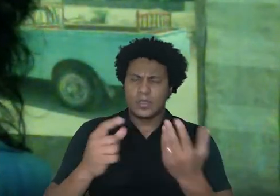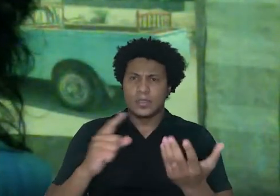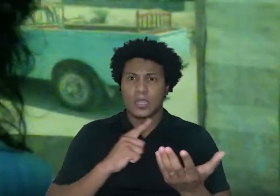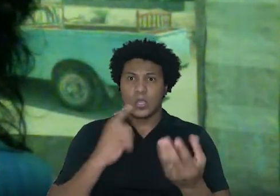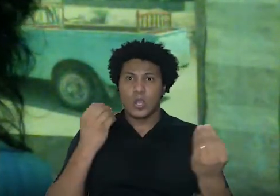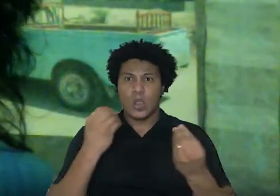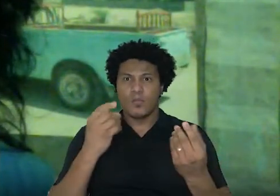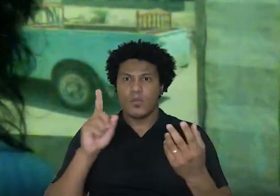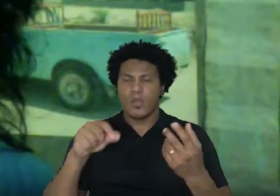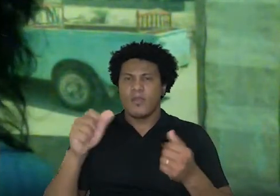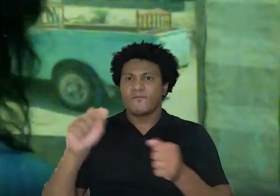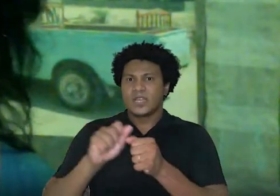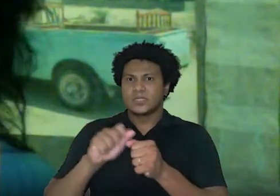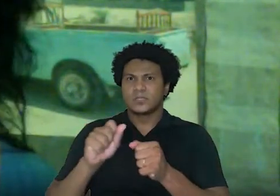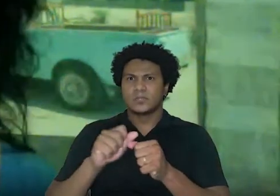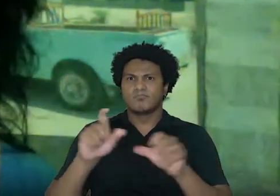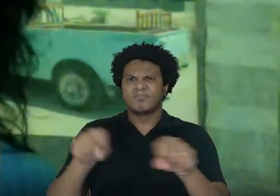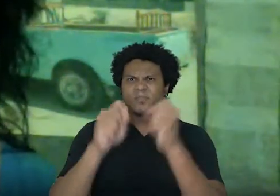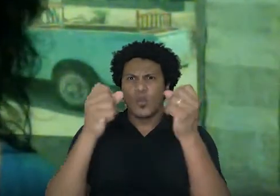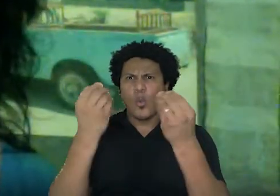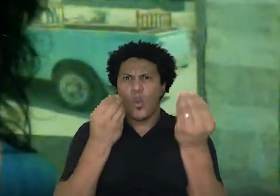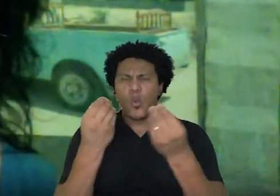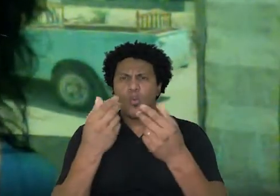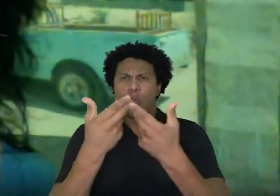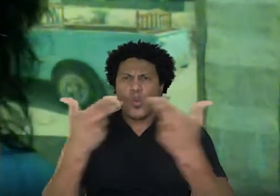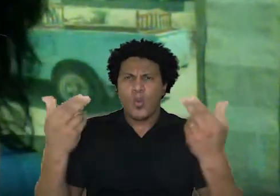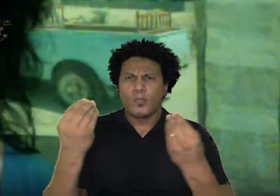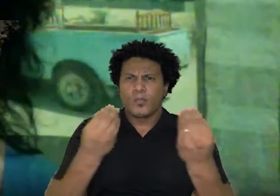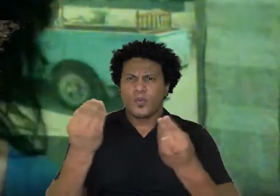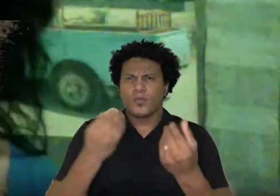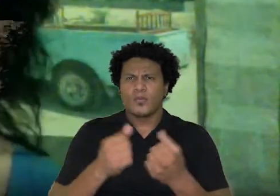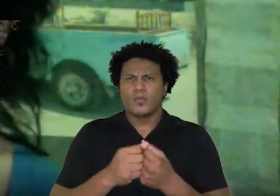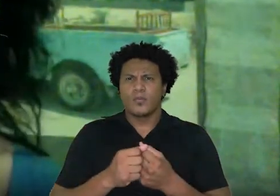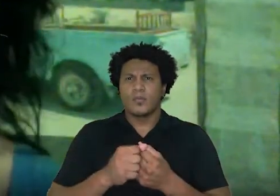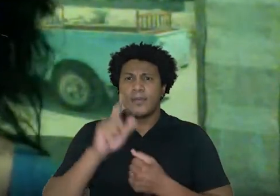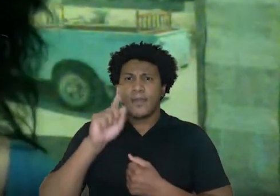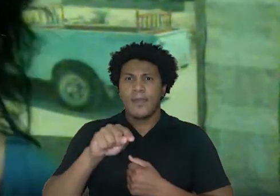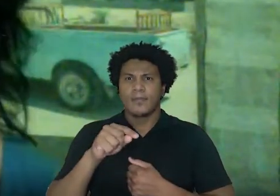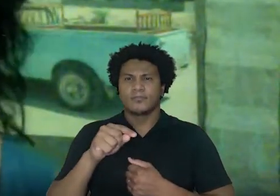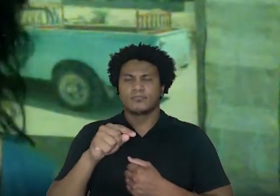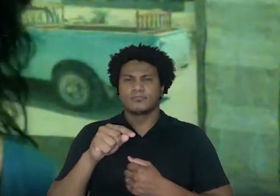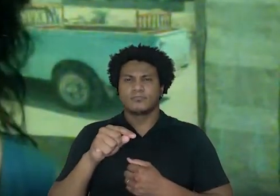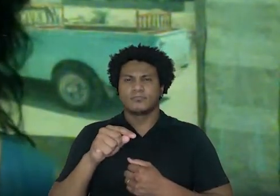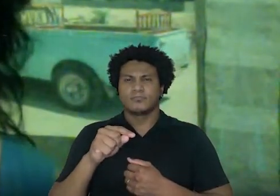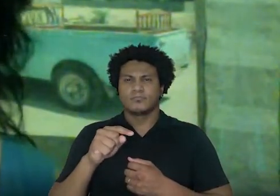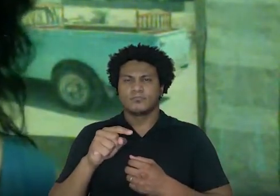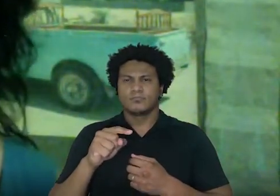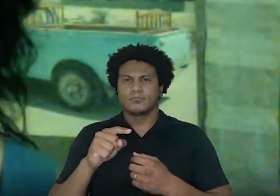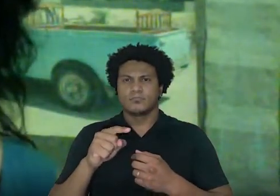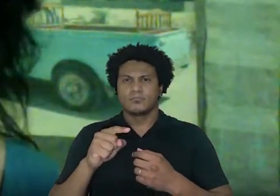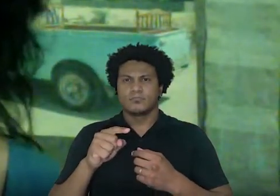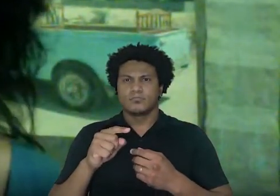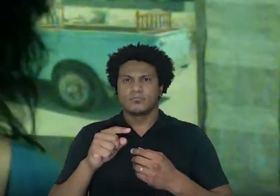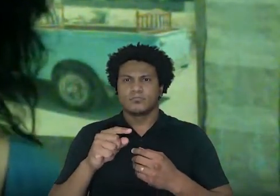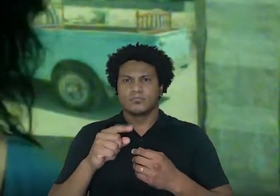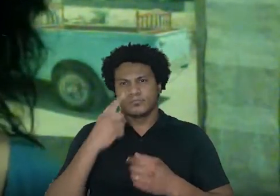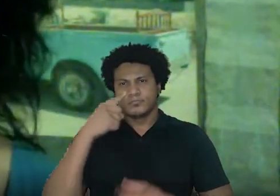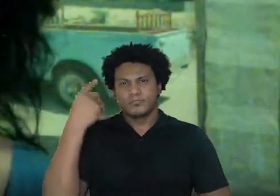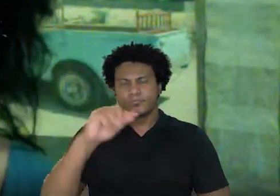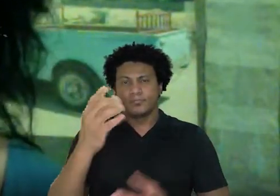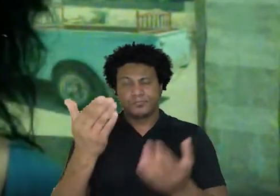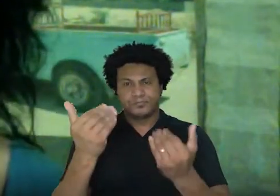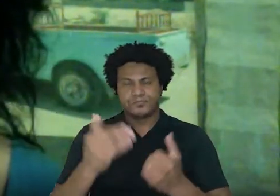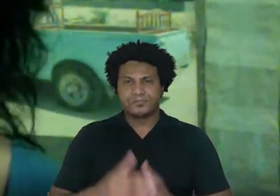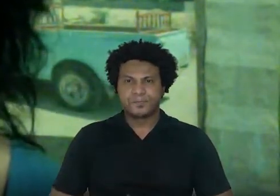de explosão, de explodir tudo, e desconstruir, e destruir, inclusive. Acho que não é nem desconstruir, é destruir, fazer